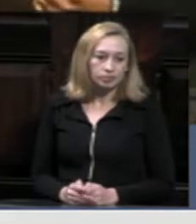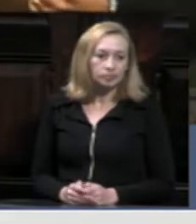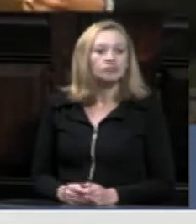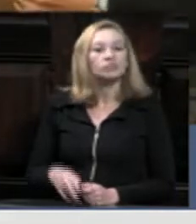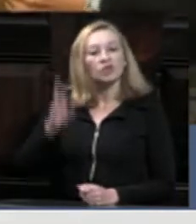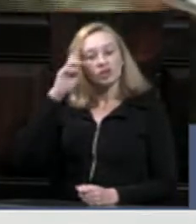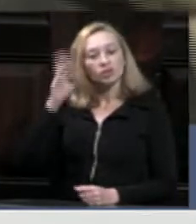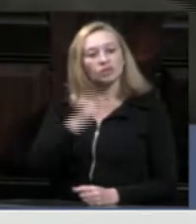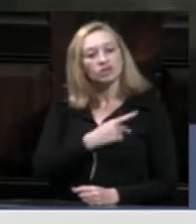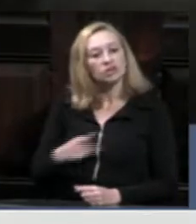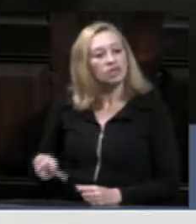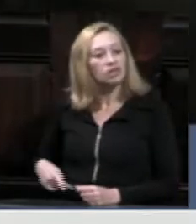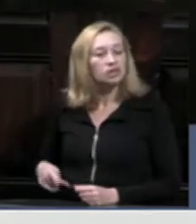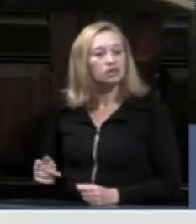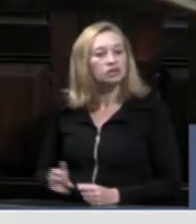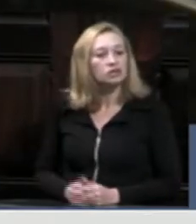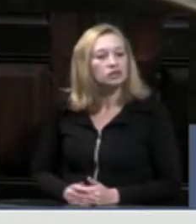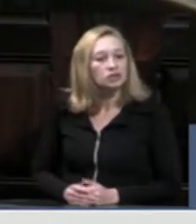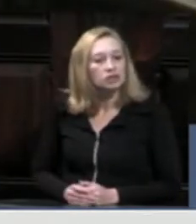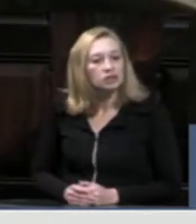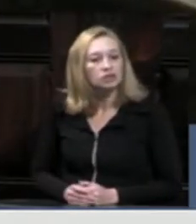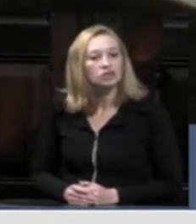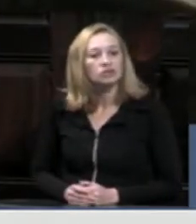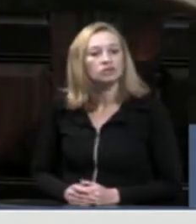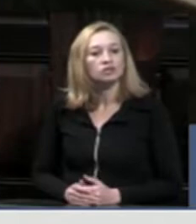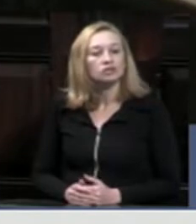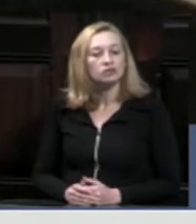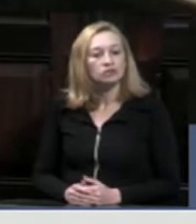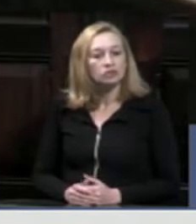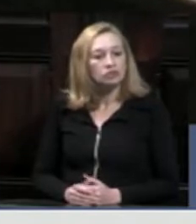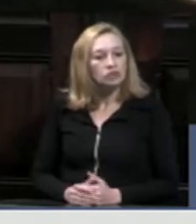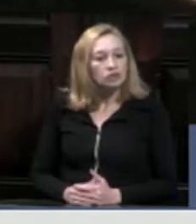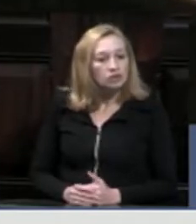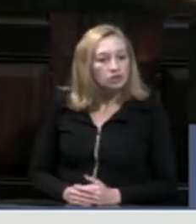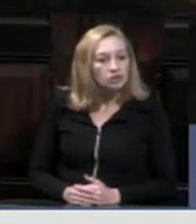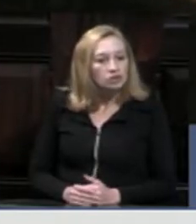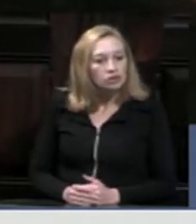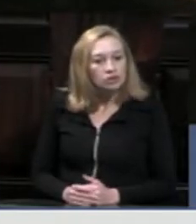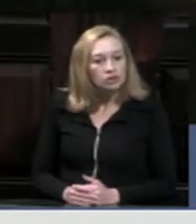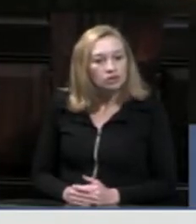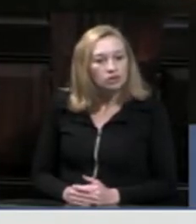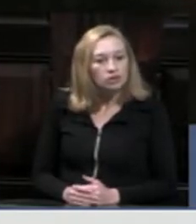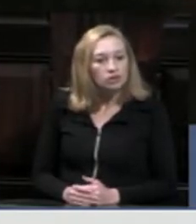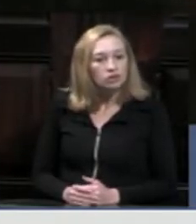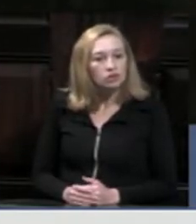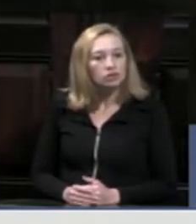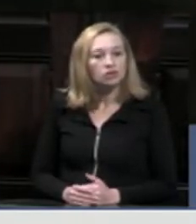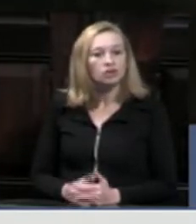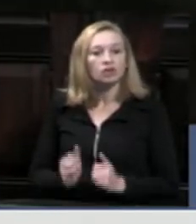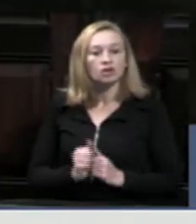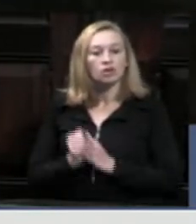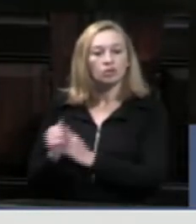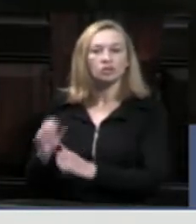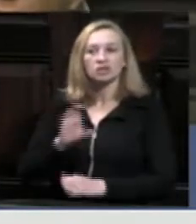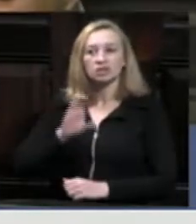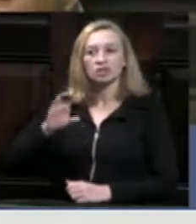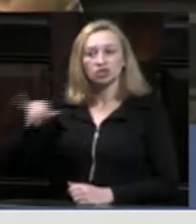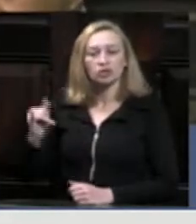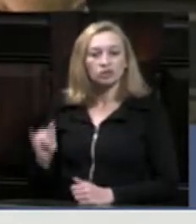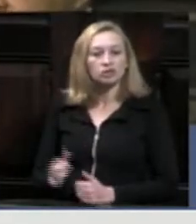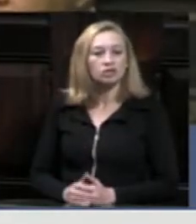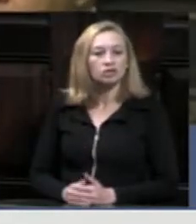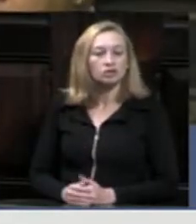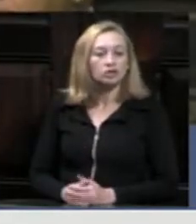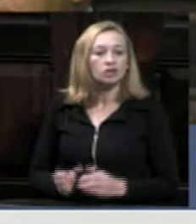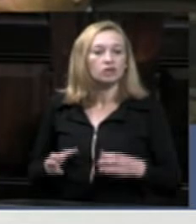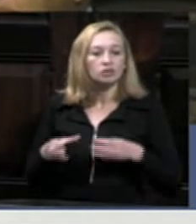Presidente, sendo um projeto autorizativo, nosso parecer acompanha a CCJ. Pela Comissão de